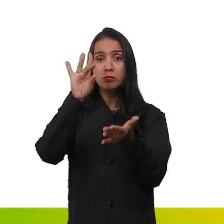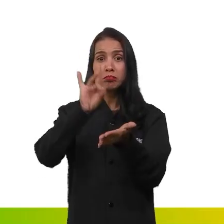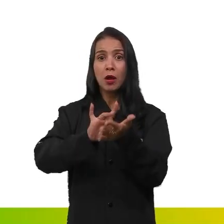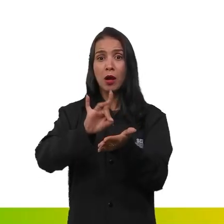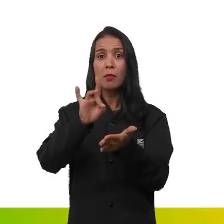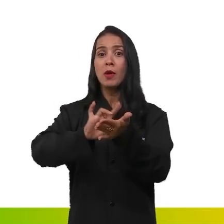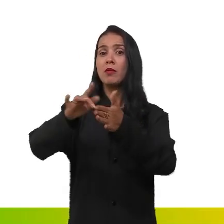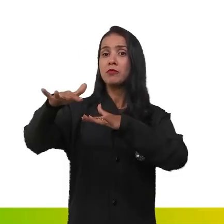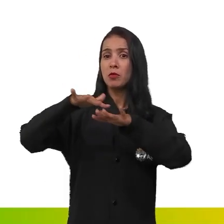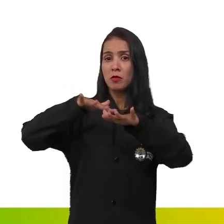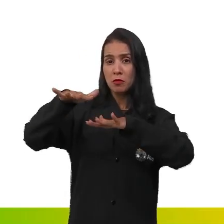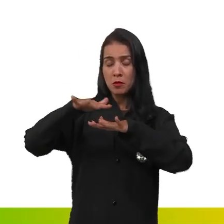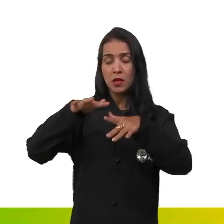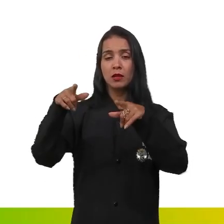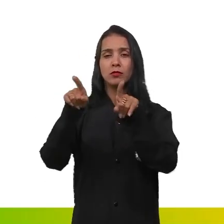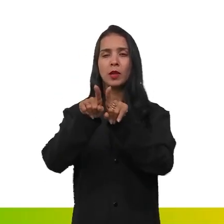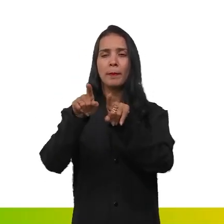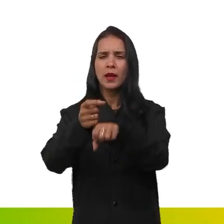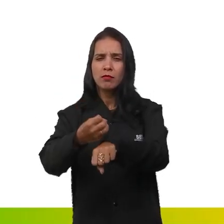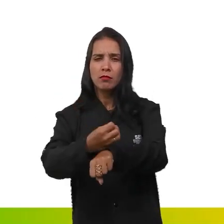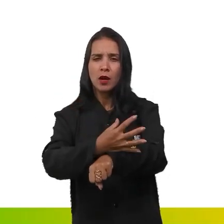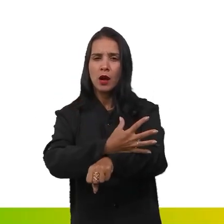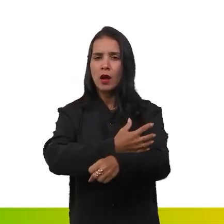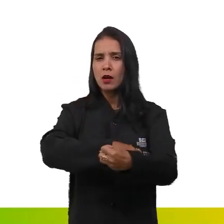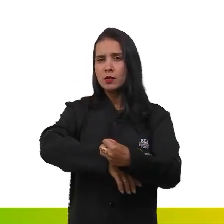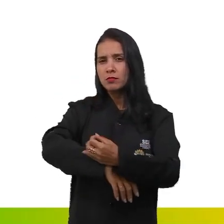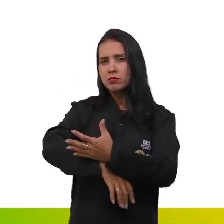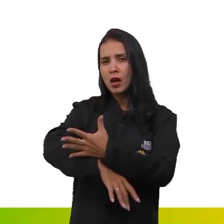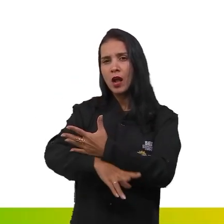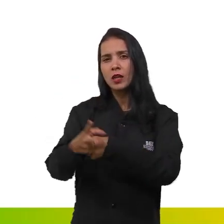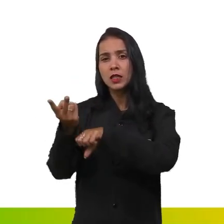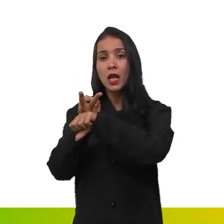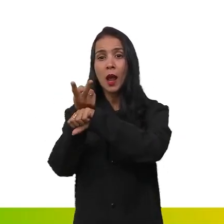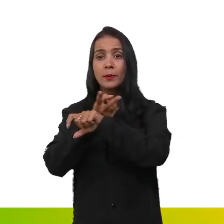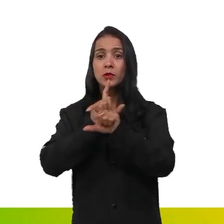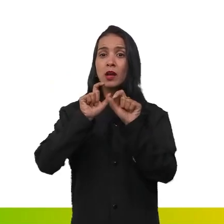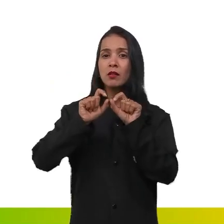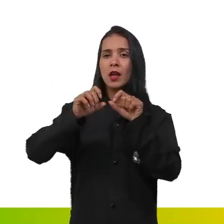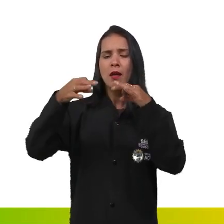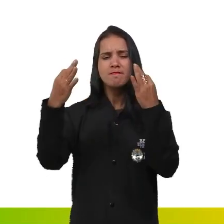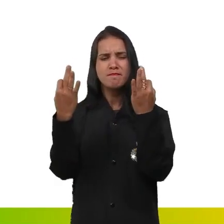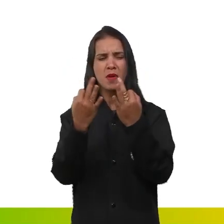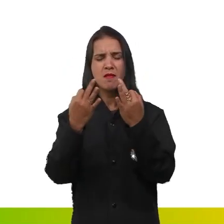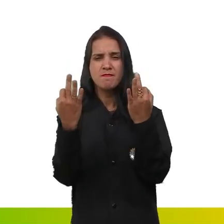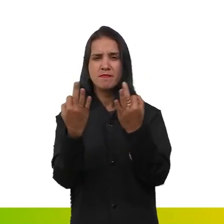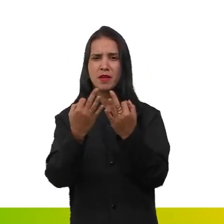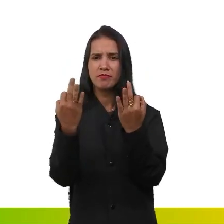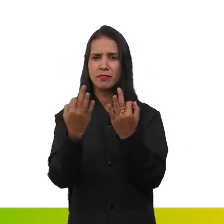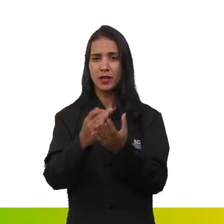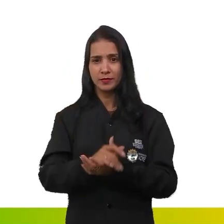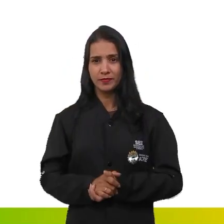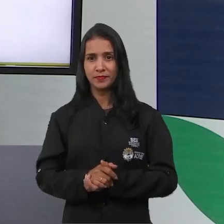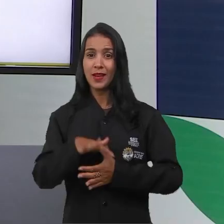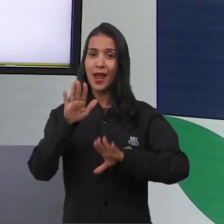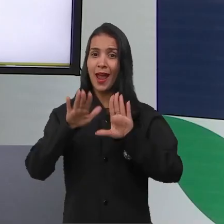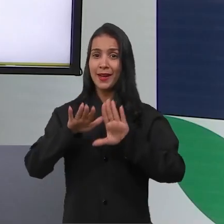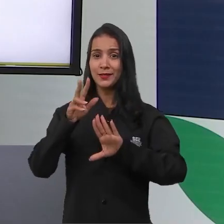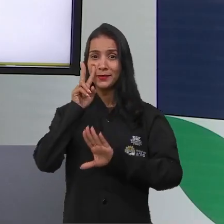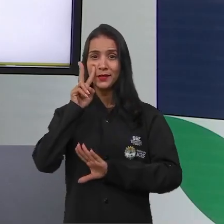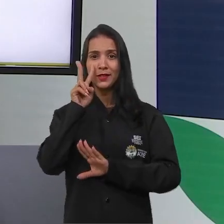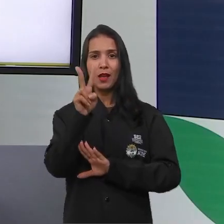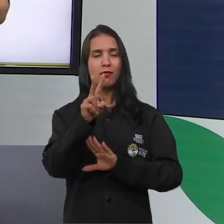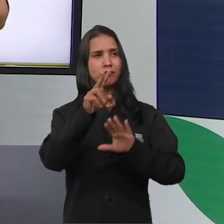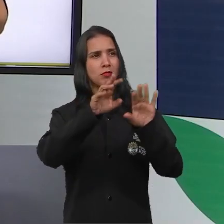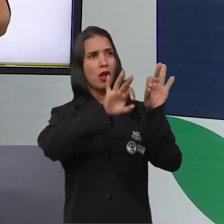aí do movimento, da emoção humana, buscando a perfeição anatômica. Você vê uma estátua grega,